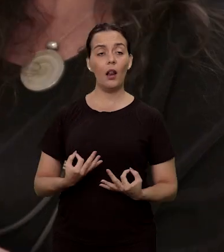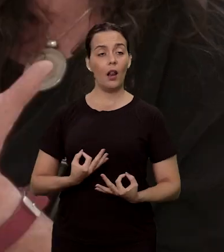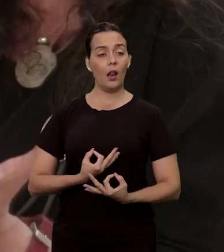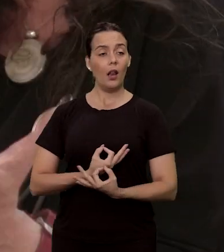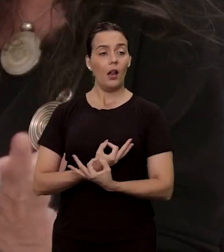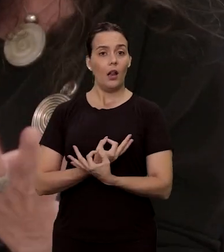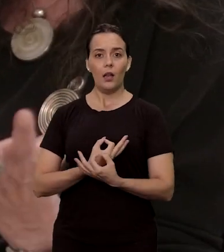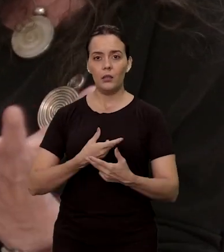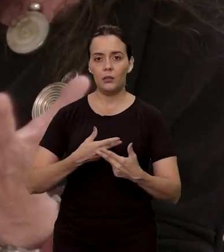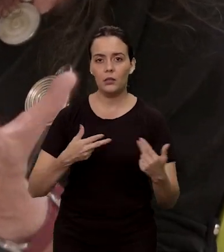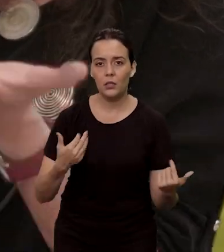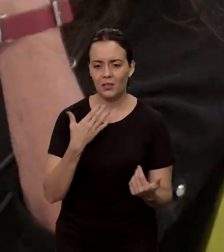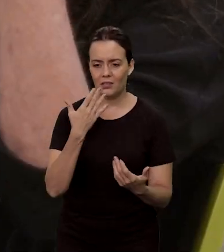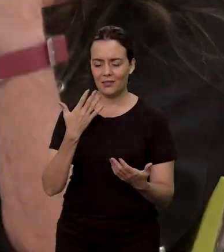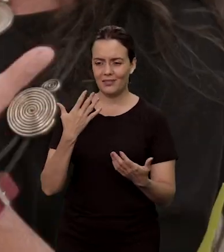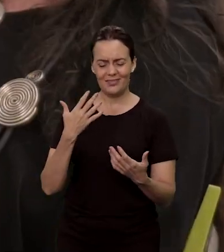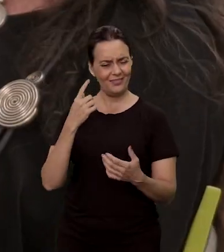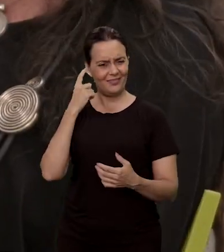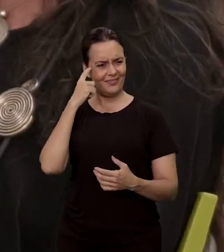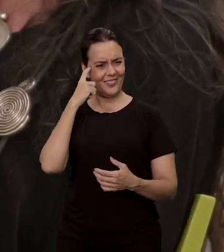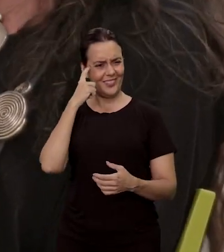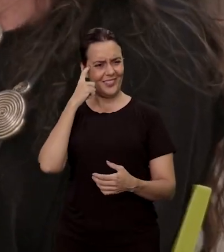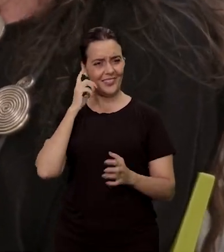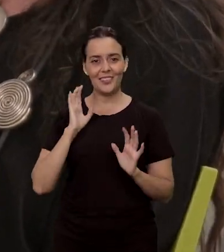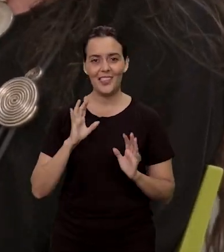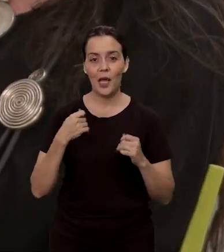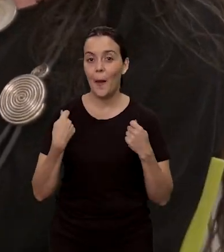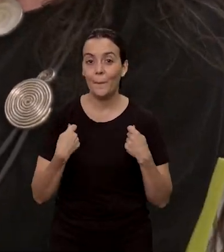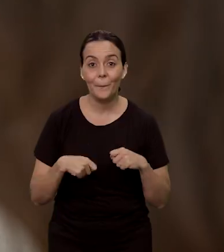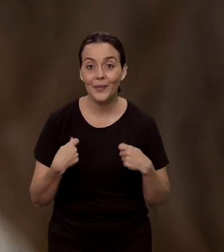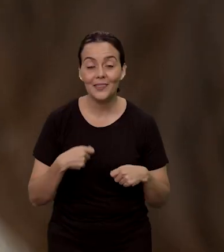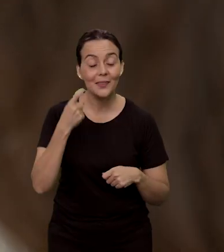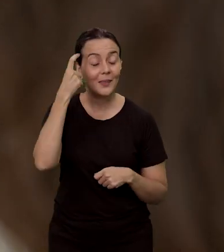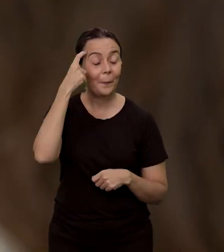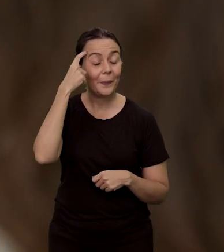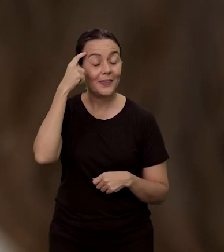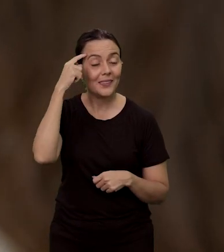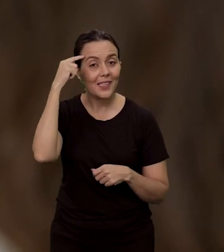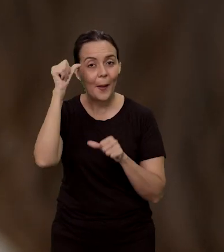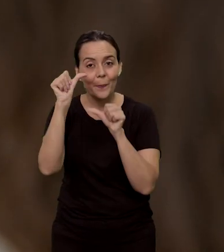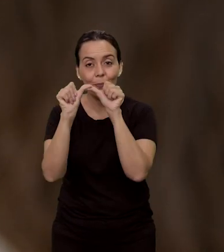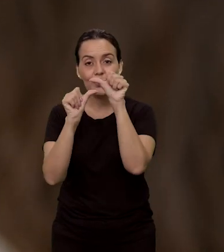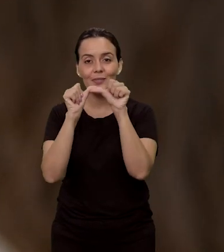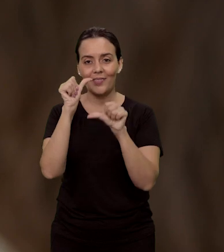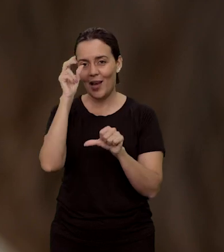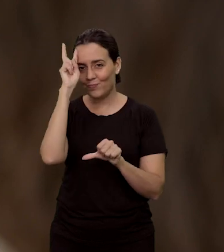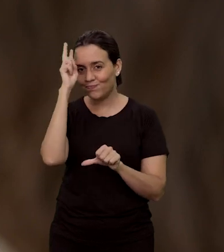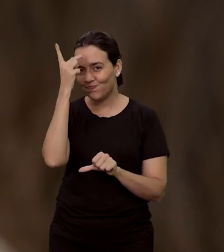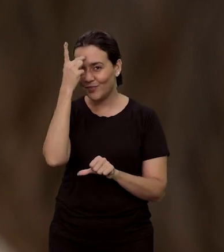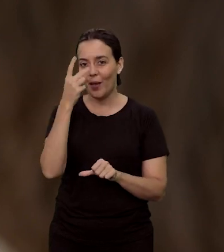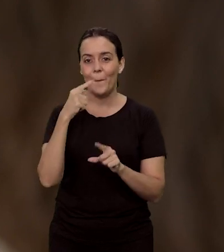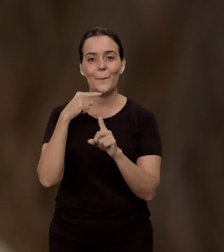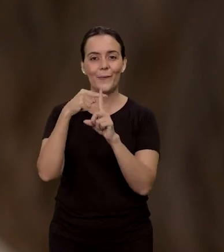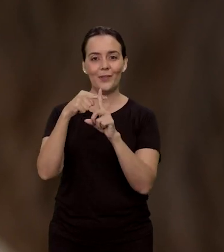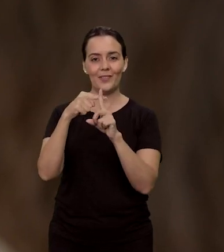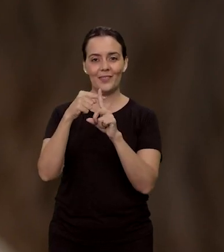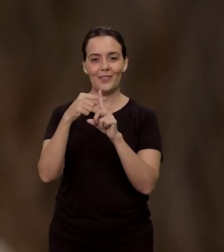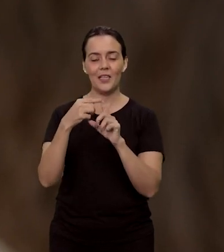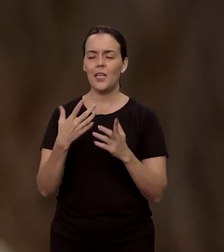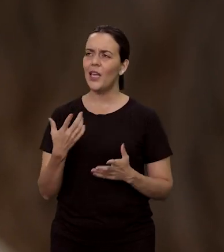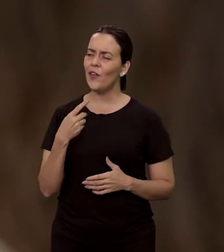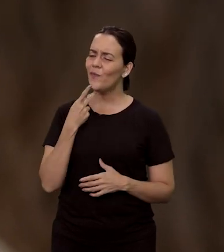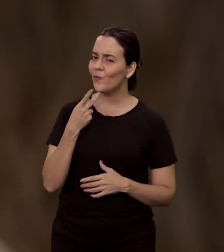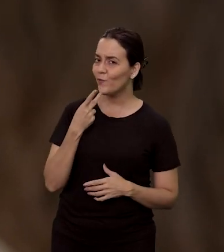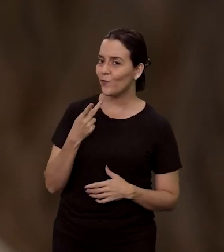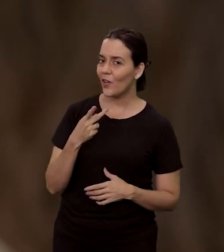comida. A gente sempre vai achar ruim se não mudar a maneira de ser. Eu diria assim que dentro dessa visão de que é possível, né,